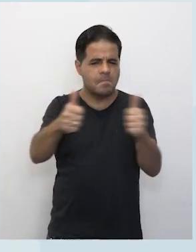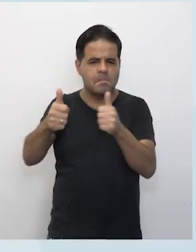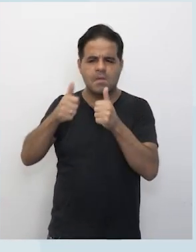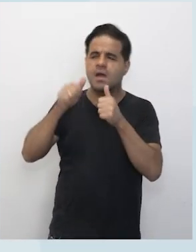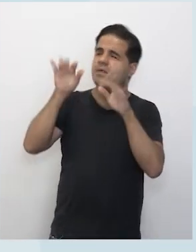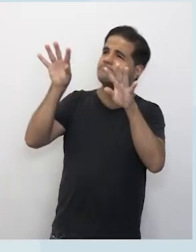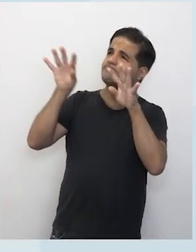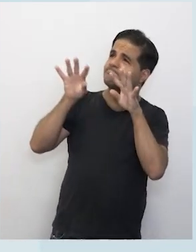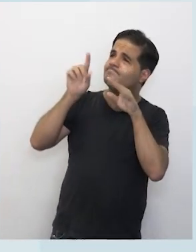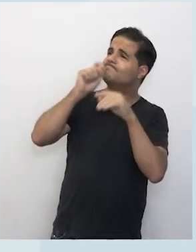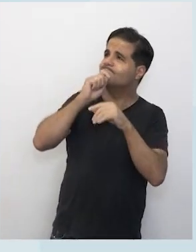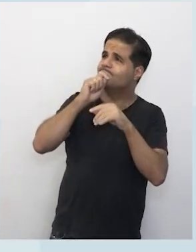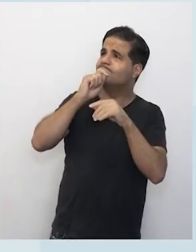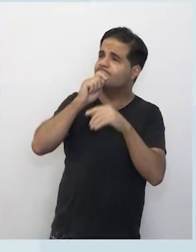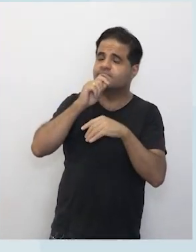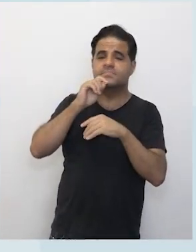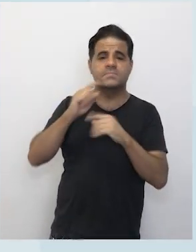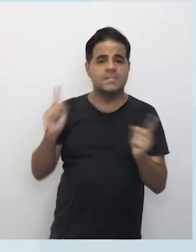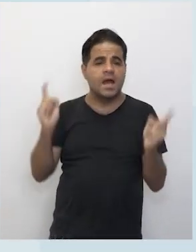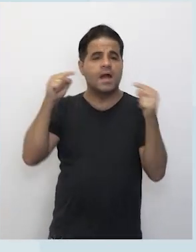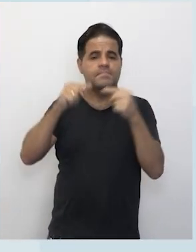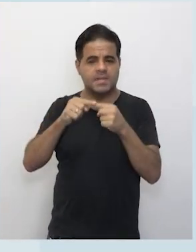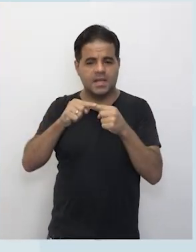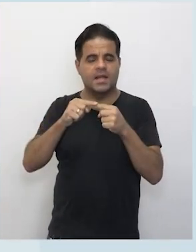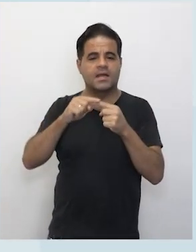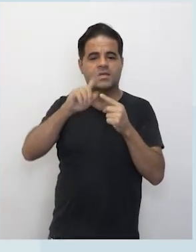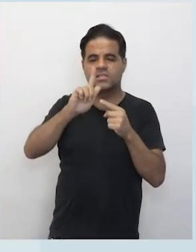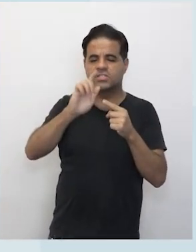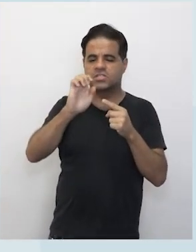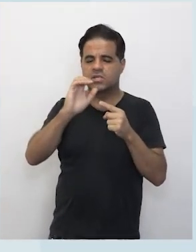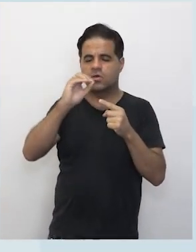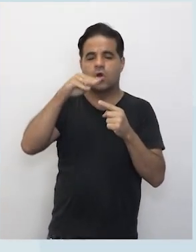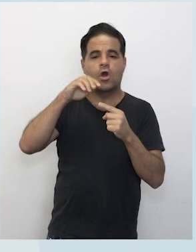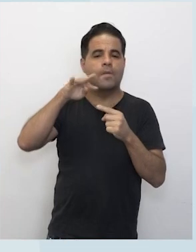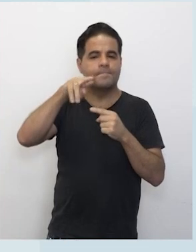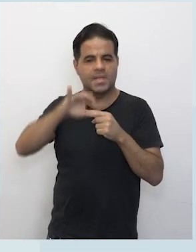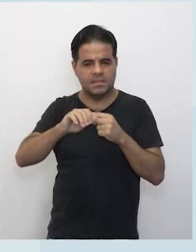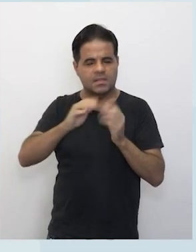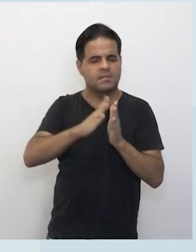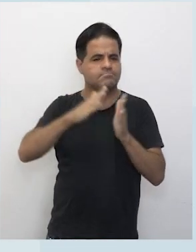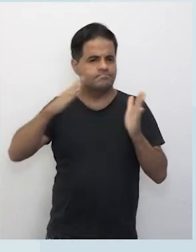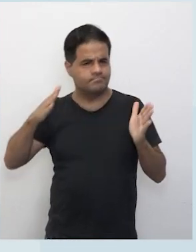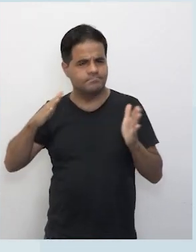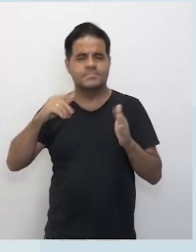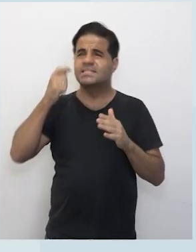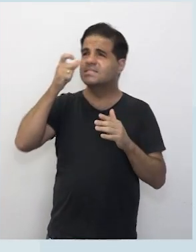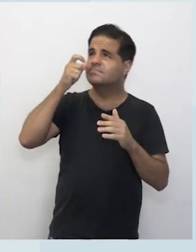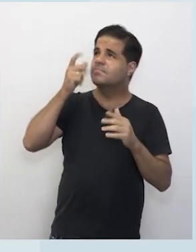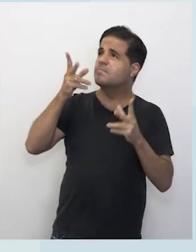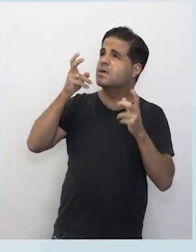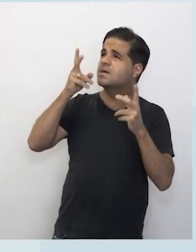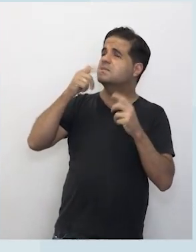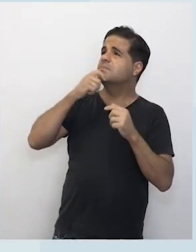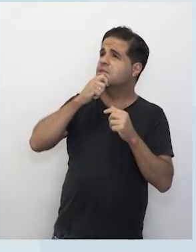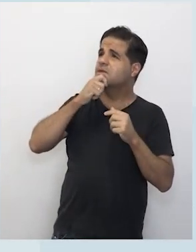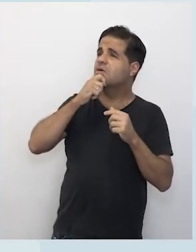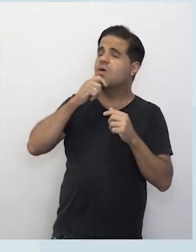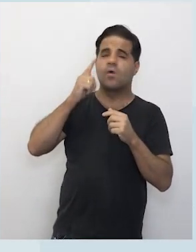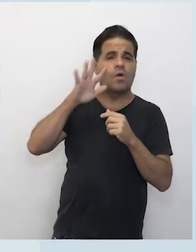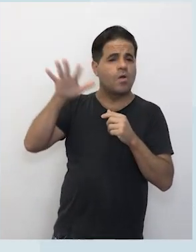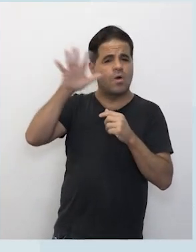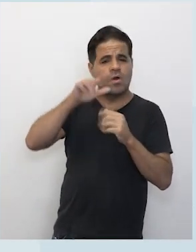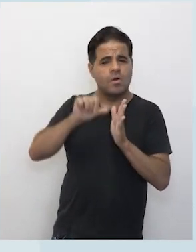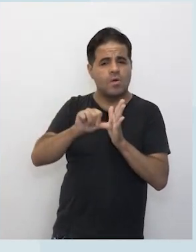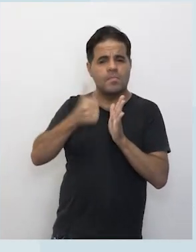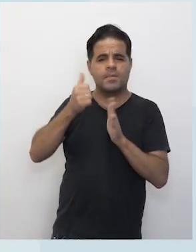a questão também da aplicação da geometria na composição da obra. Se vocês perceberem bem, olha só essa